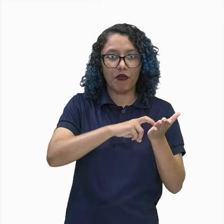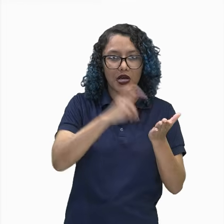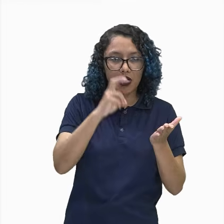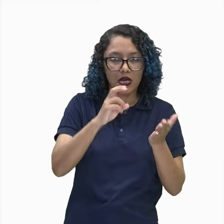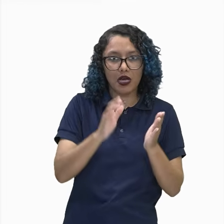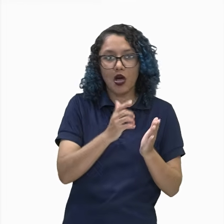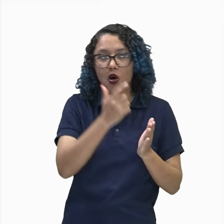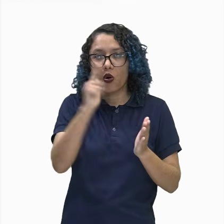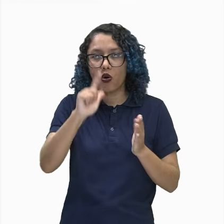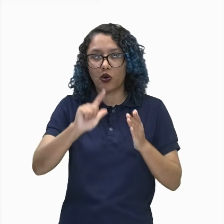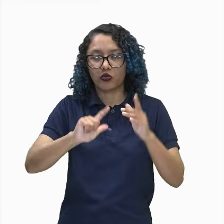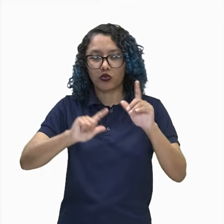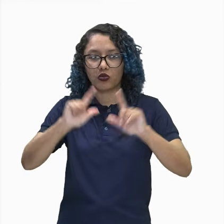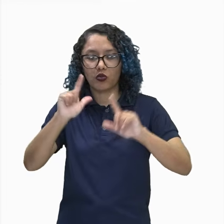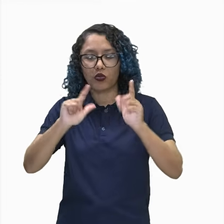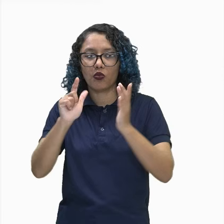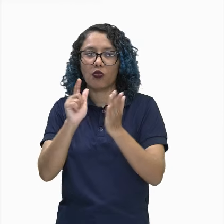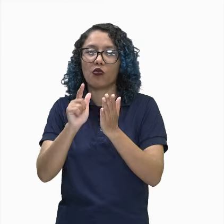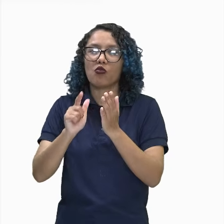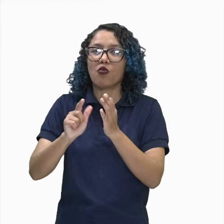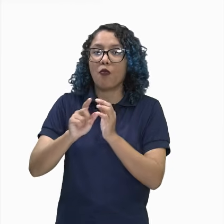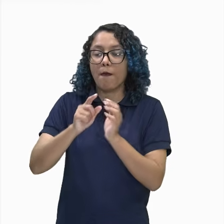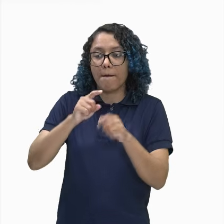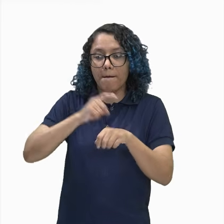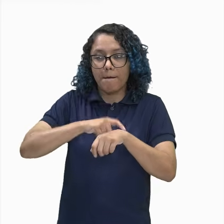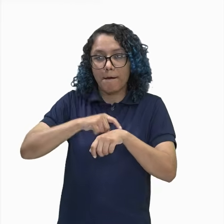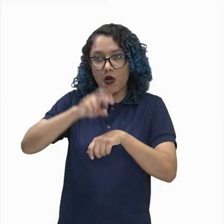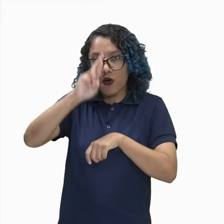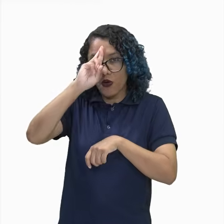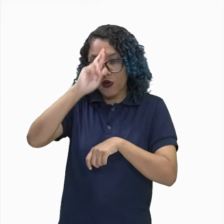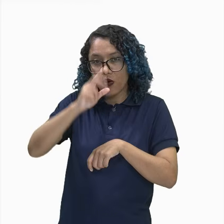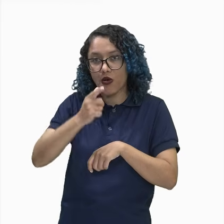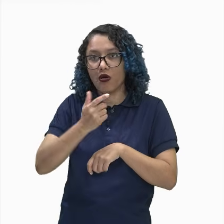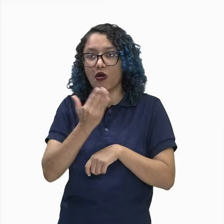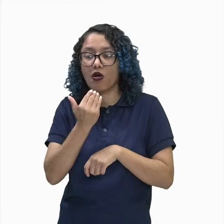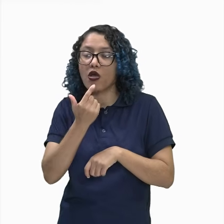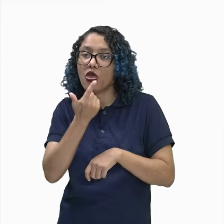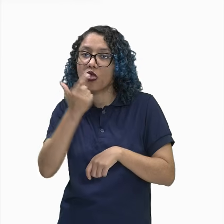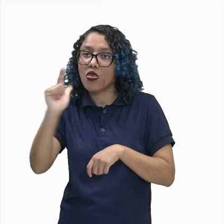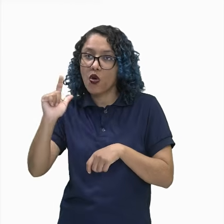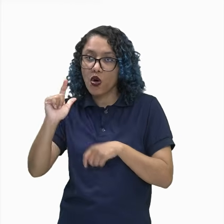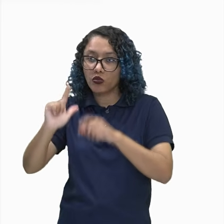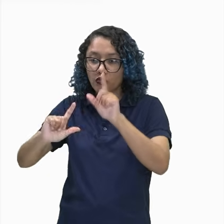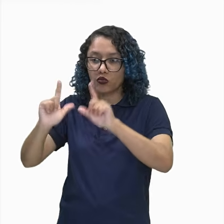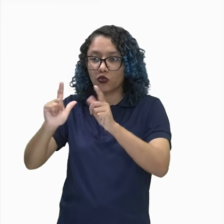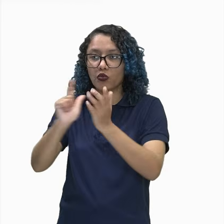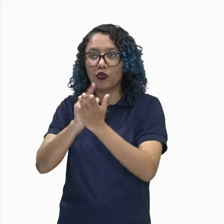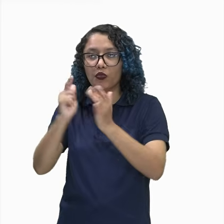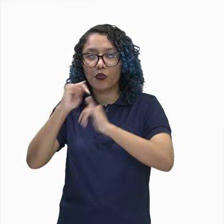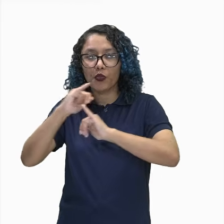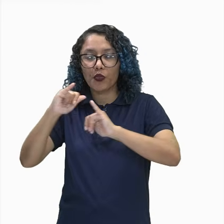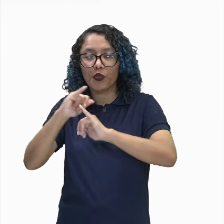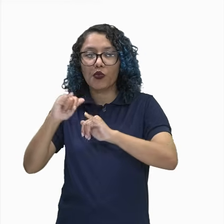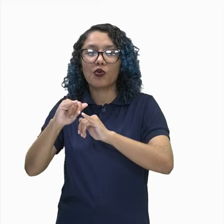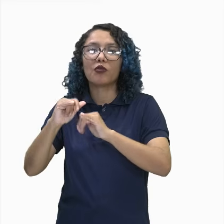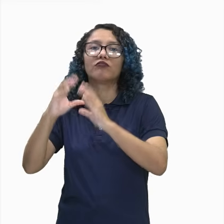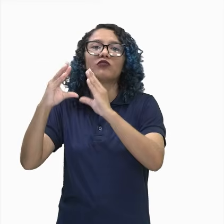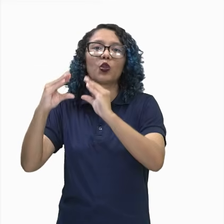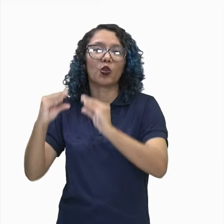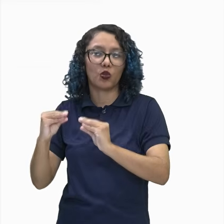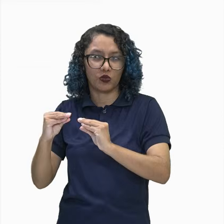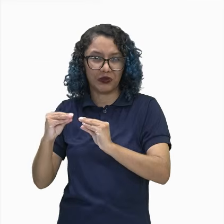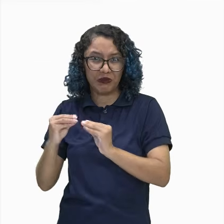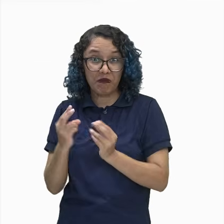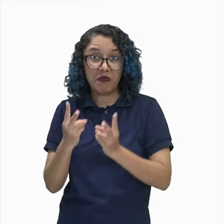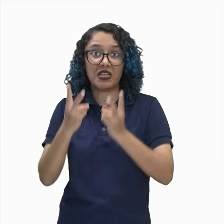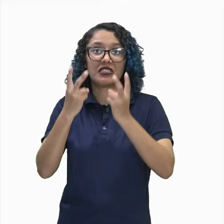com notícias ali pela hora do almoço e mais um outro jornal com notícias à noite. Notem, então, a quantidade de